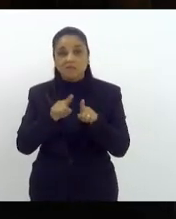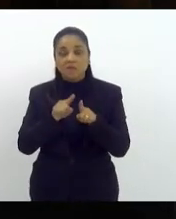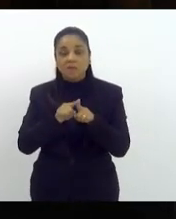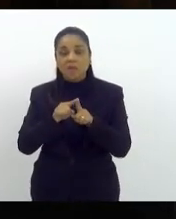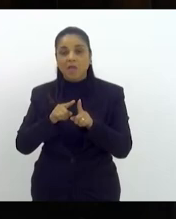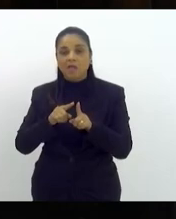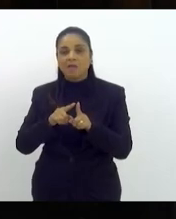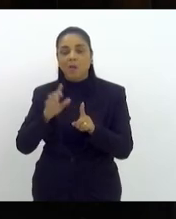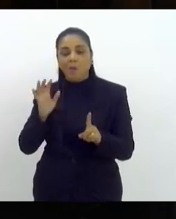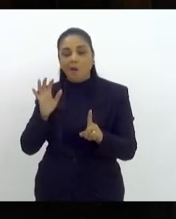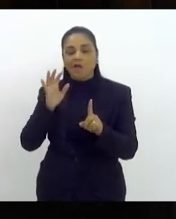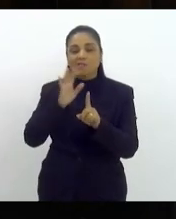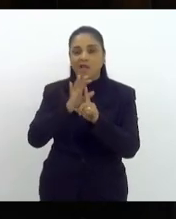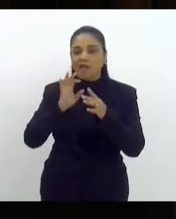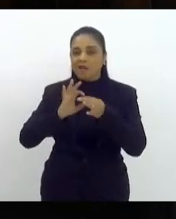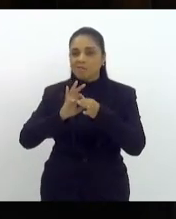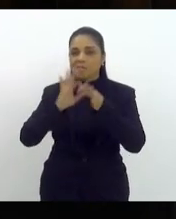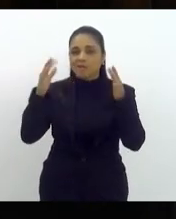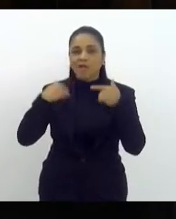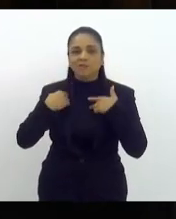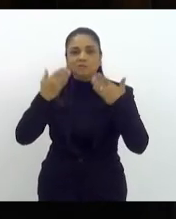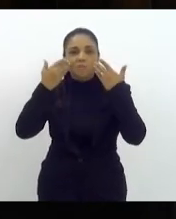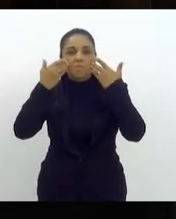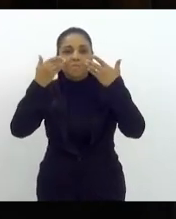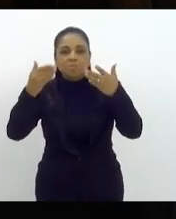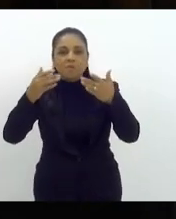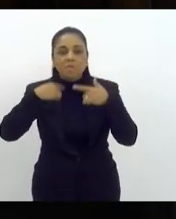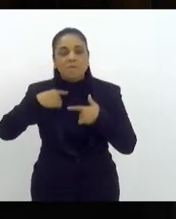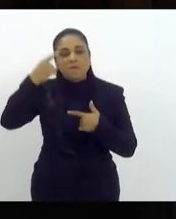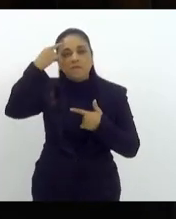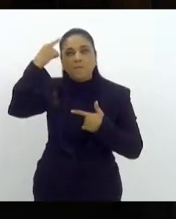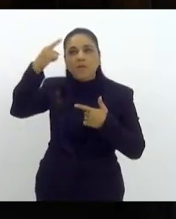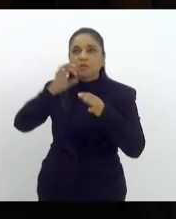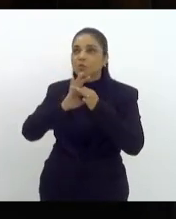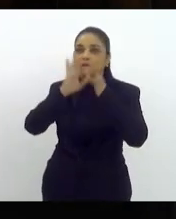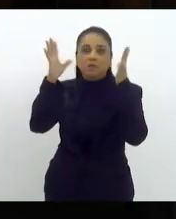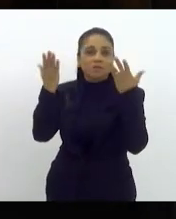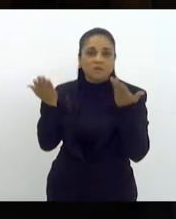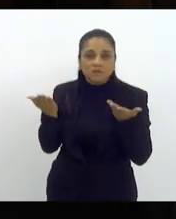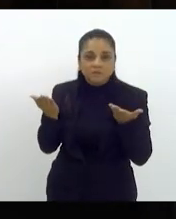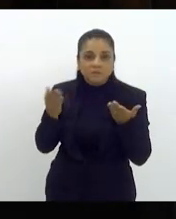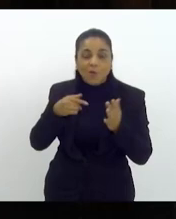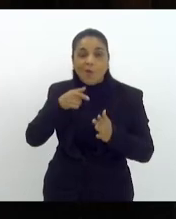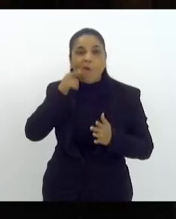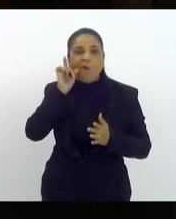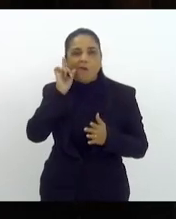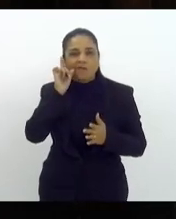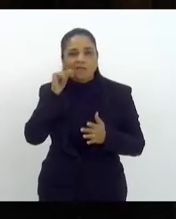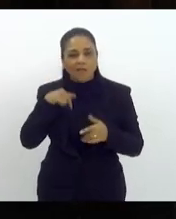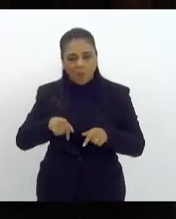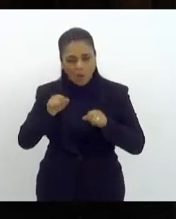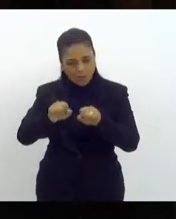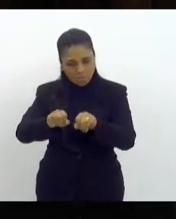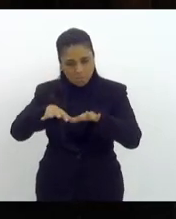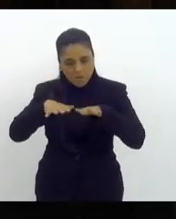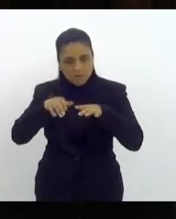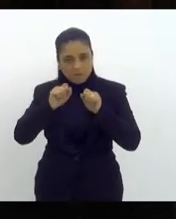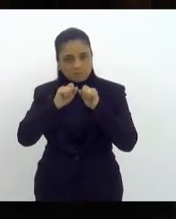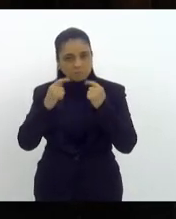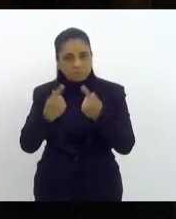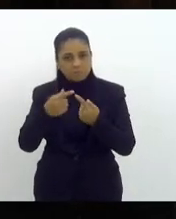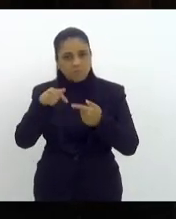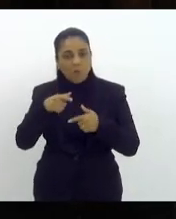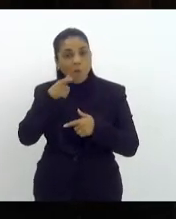de expressão e o livro pensamento porque hoje daqui a pouco Ontem mesmo eu estava aqui no plenário da Assembleia